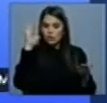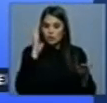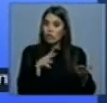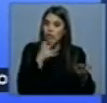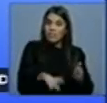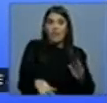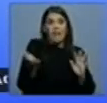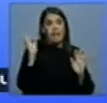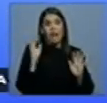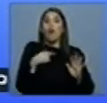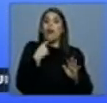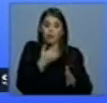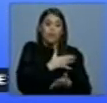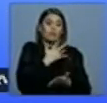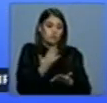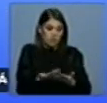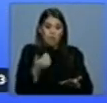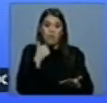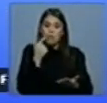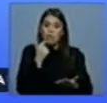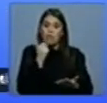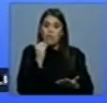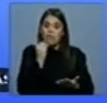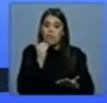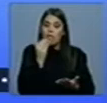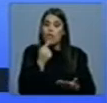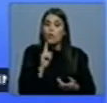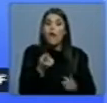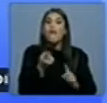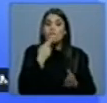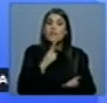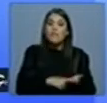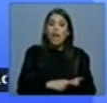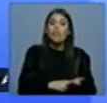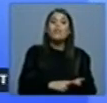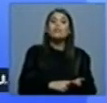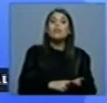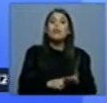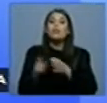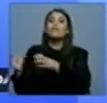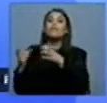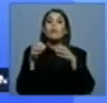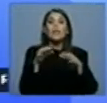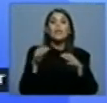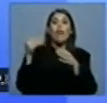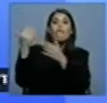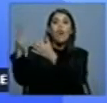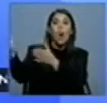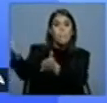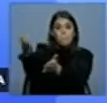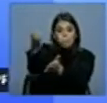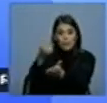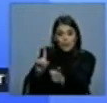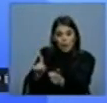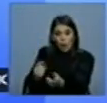que prevalece até ao momento e que diz que é verdade que Júpiter teve uma migração, mas não foi de fora para dentro. Foi da sua